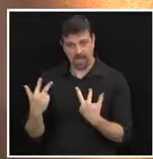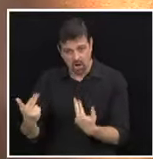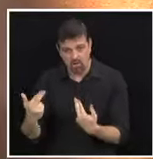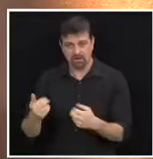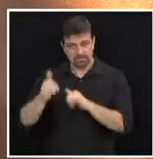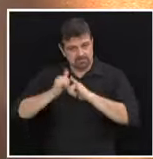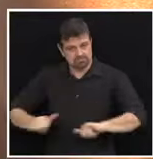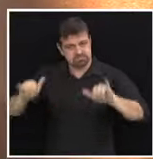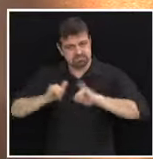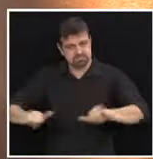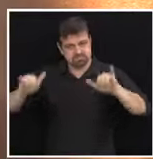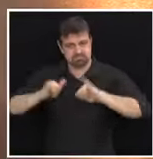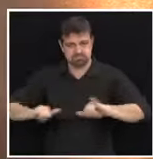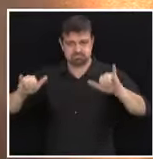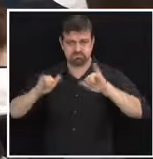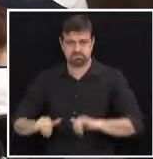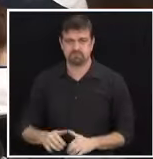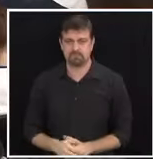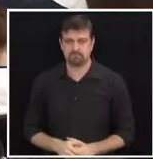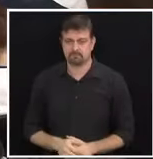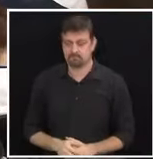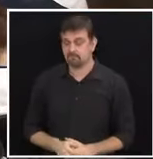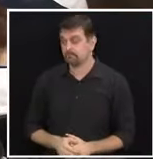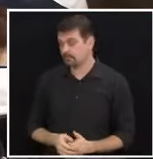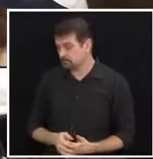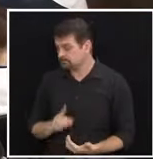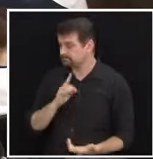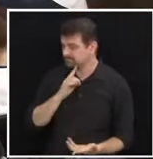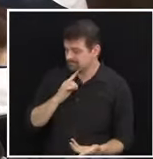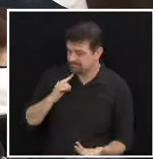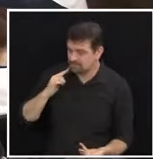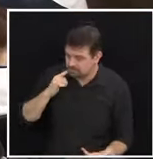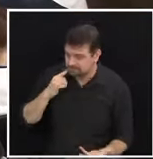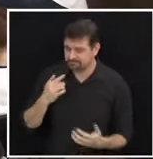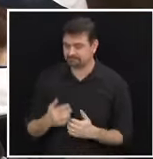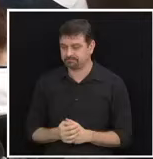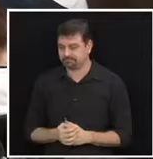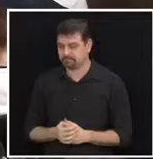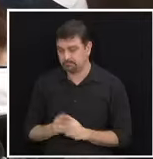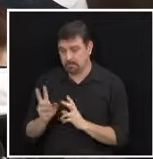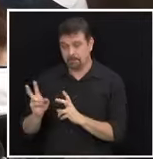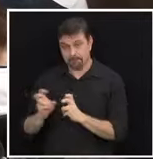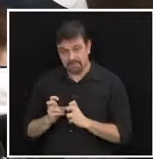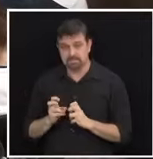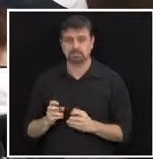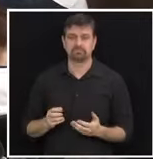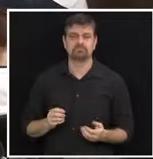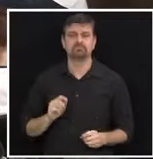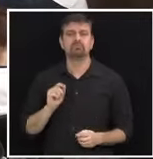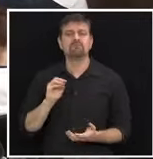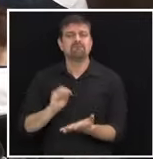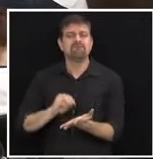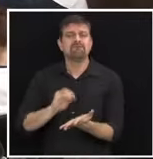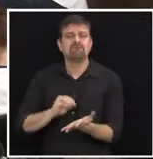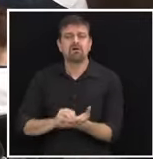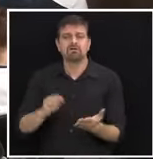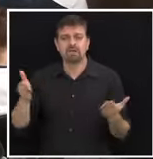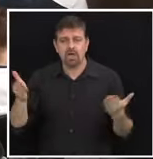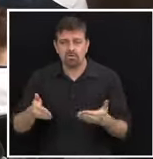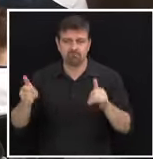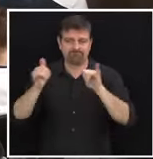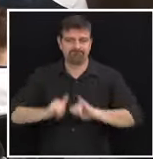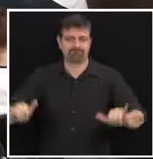conhecimento. Na hepatites virais, eu vejo assim, hoje falta